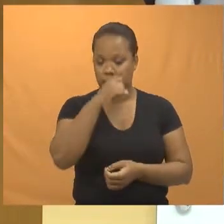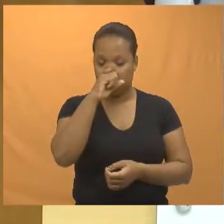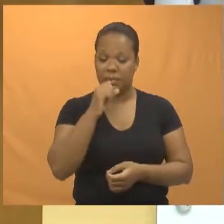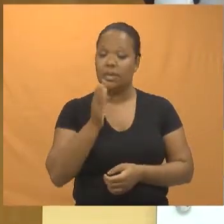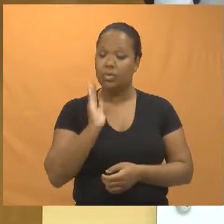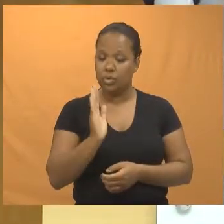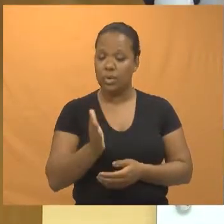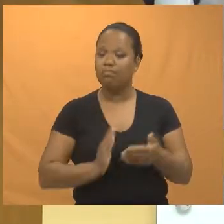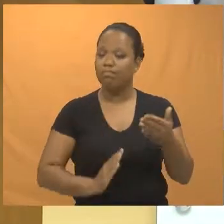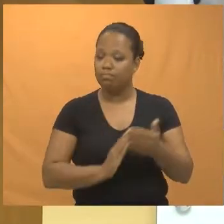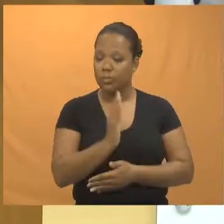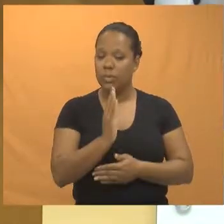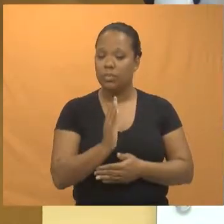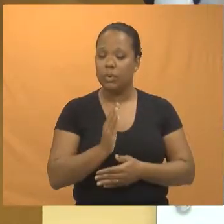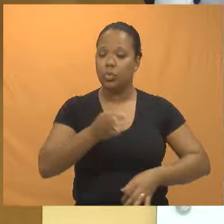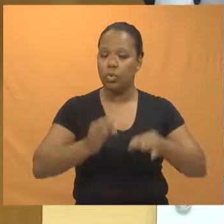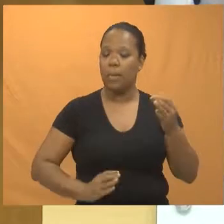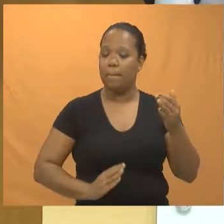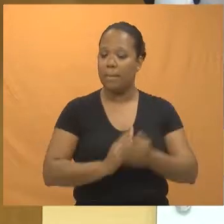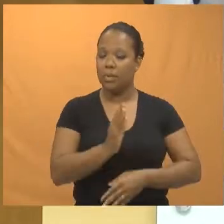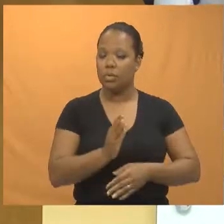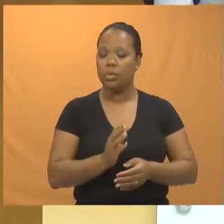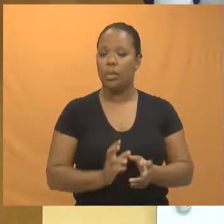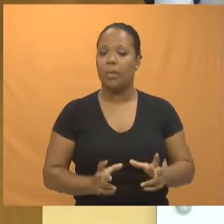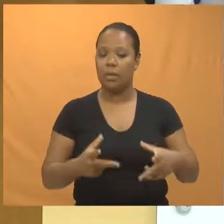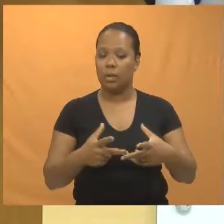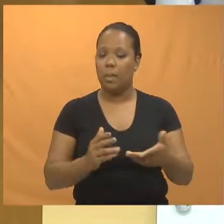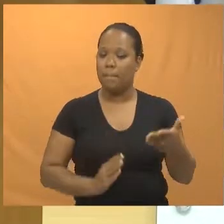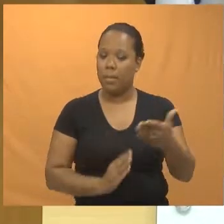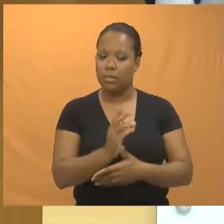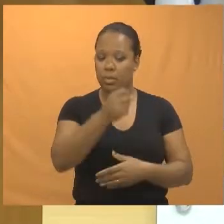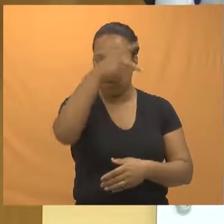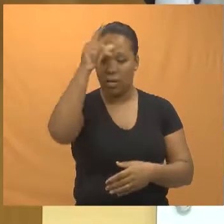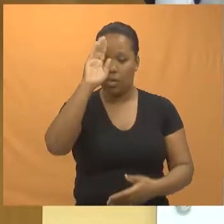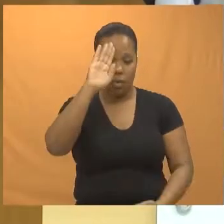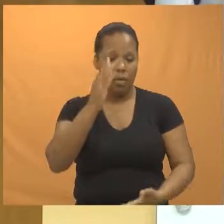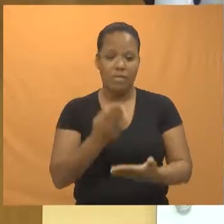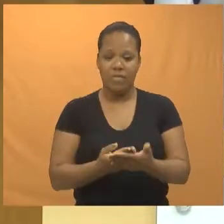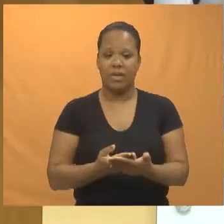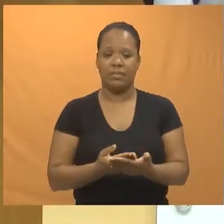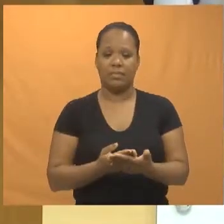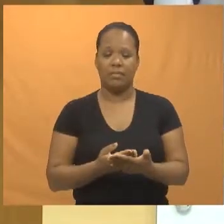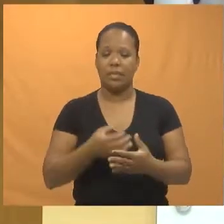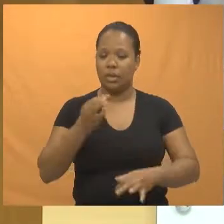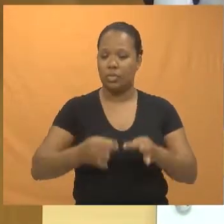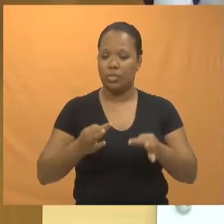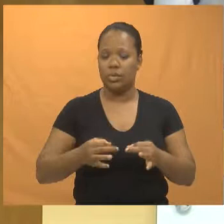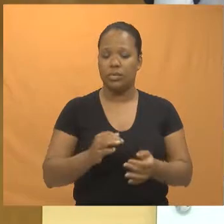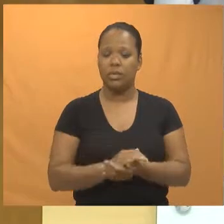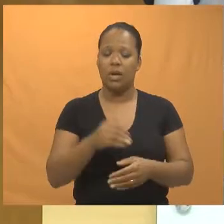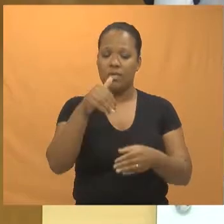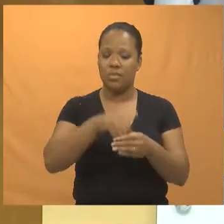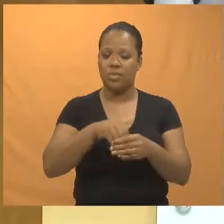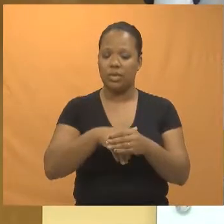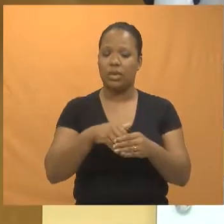jurídicos, passou pela Câmara, passou pela Prefeitura, nós temos que confiar nesses jurídicos da cidade de Jacareí para nós votar esse